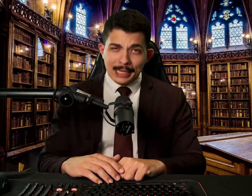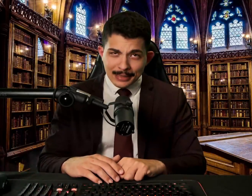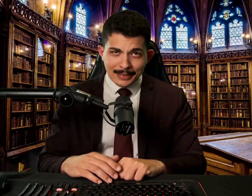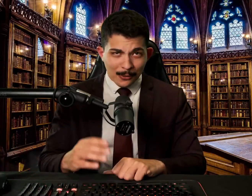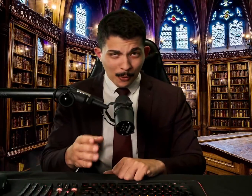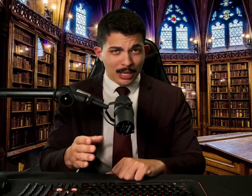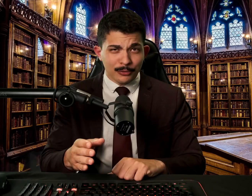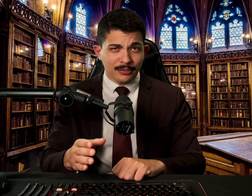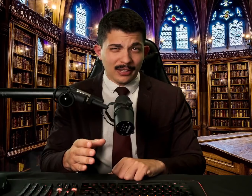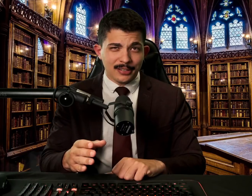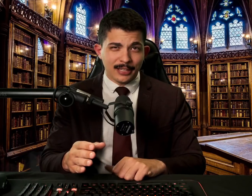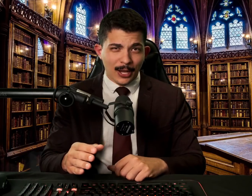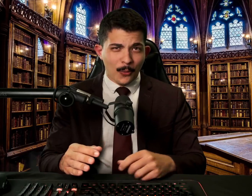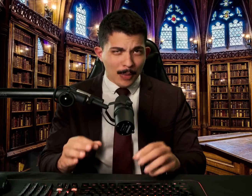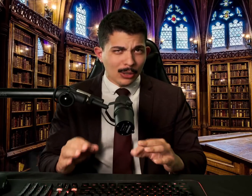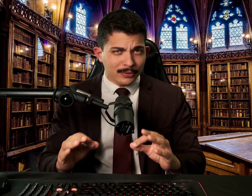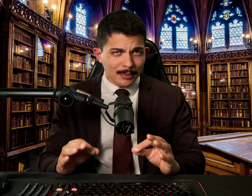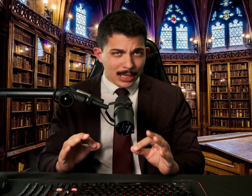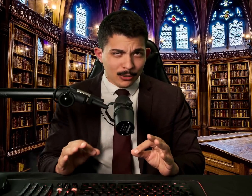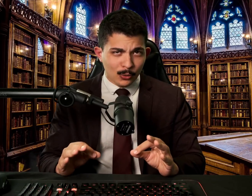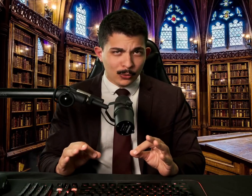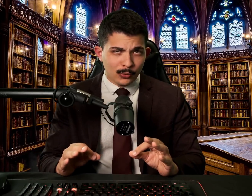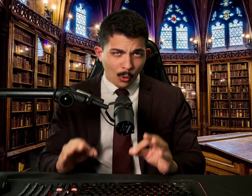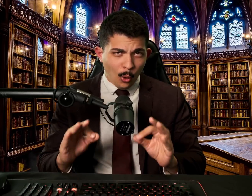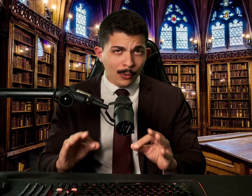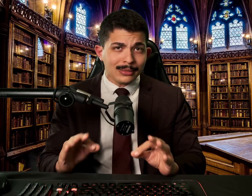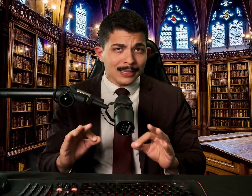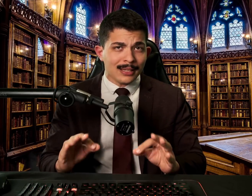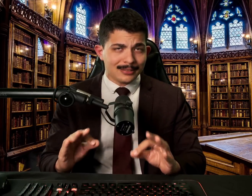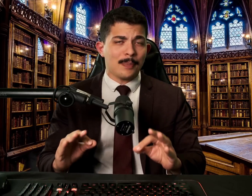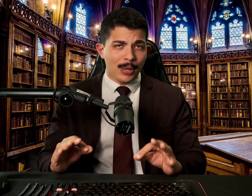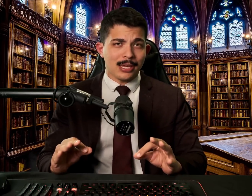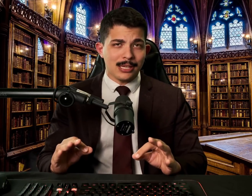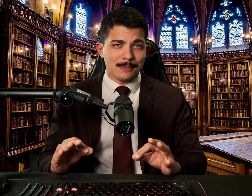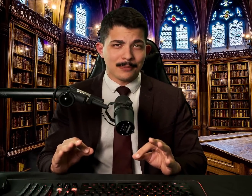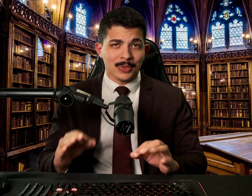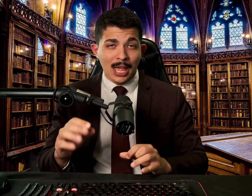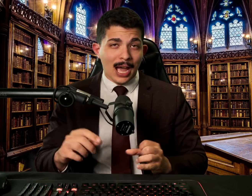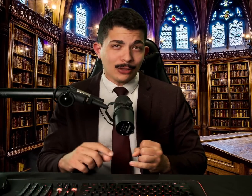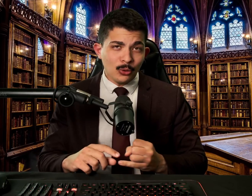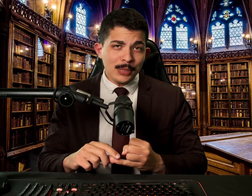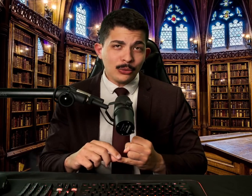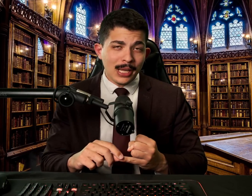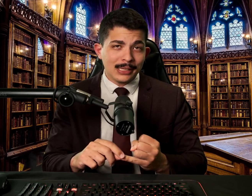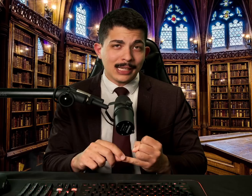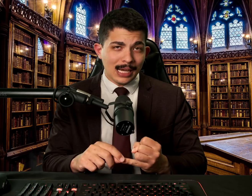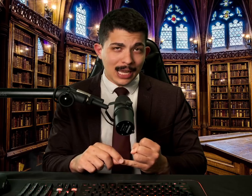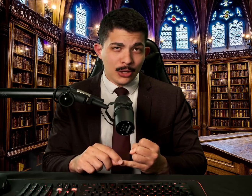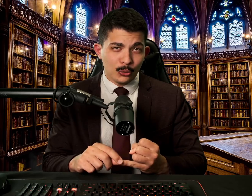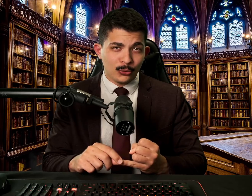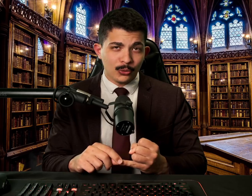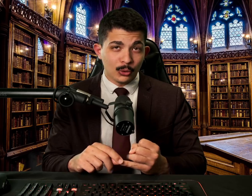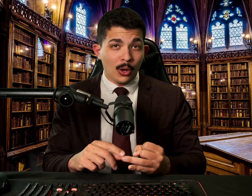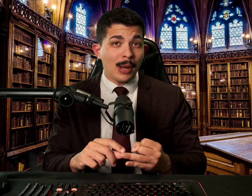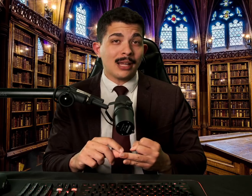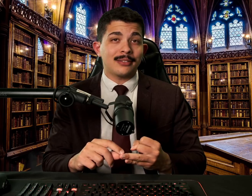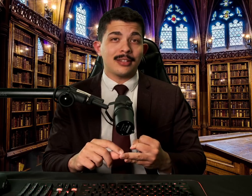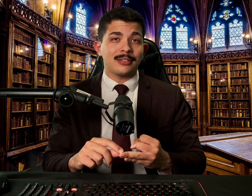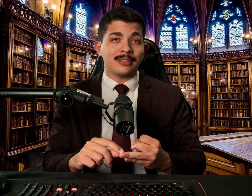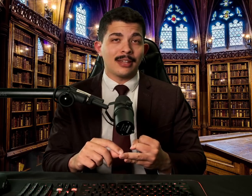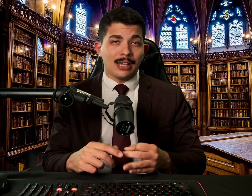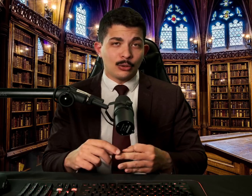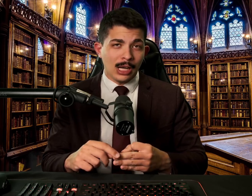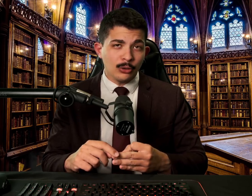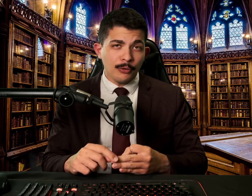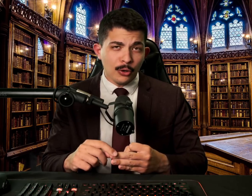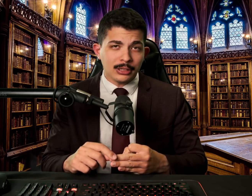galera, beleza? Como é que vocês estão? Meus amigos, ontem na CPI, a turminha do Renan Calheiros, do Omar